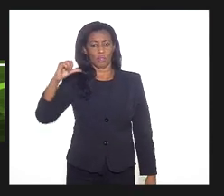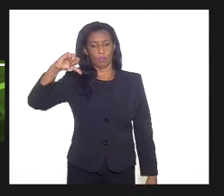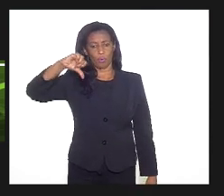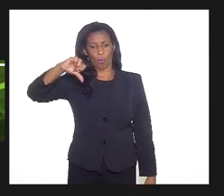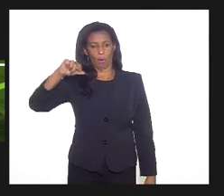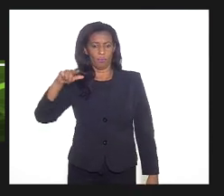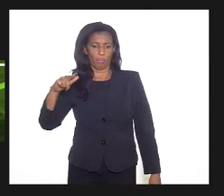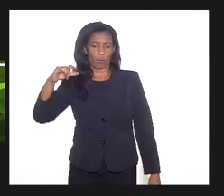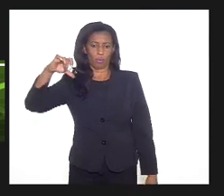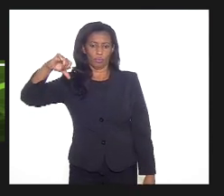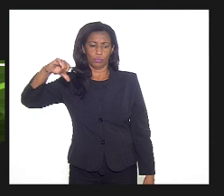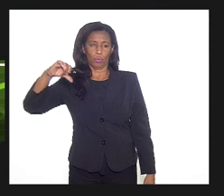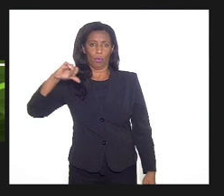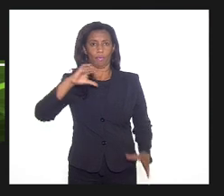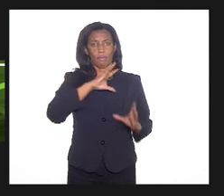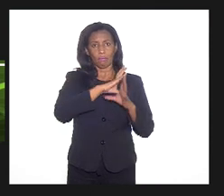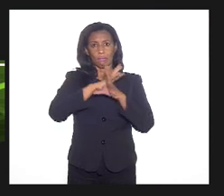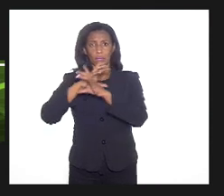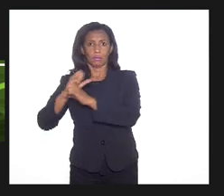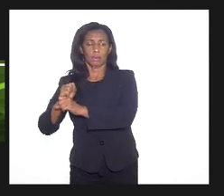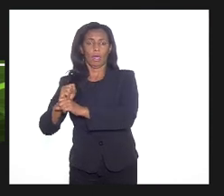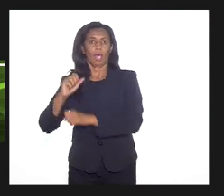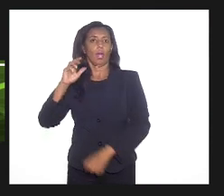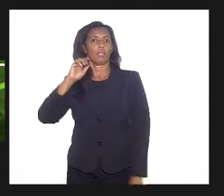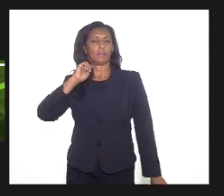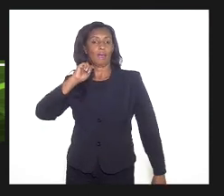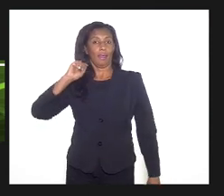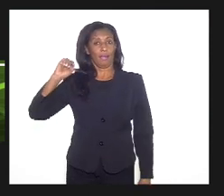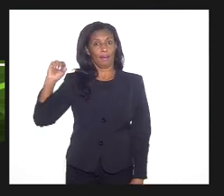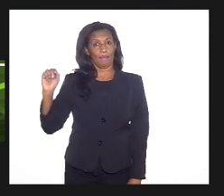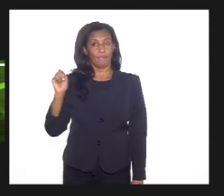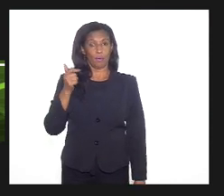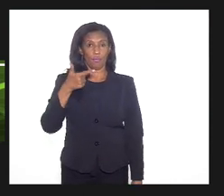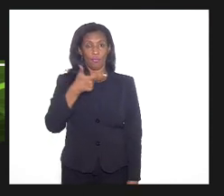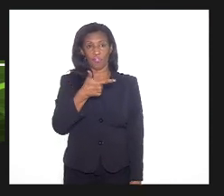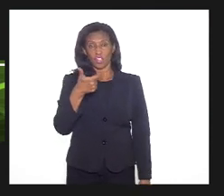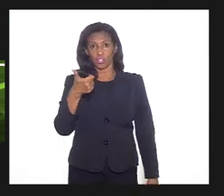acumulado até abril, com uma arrecadação total de